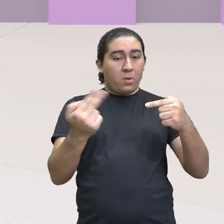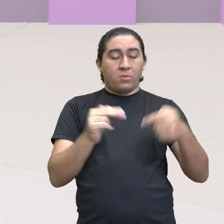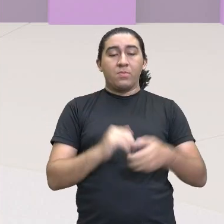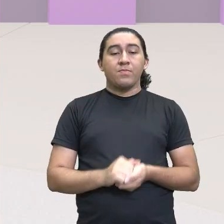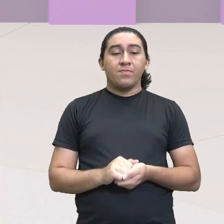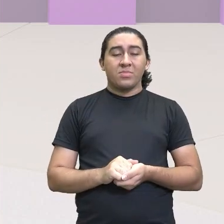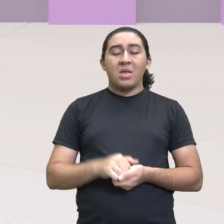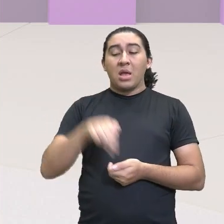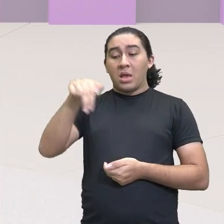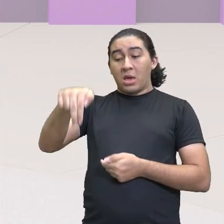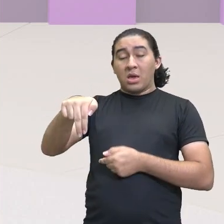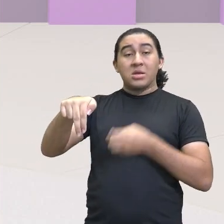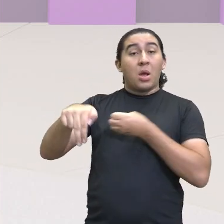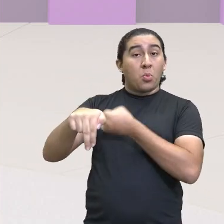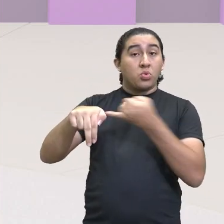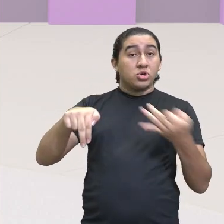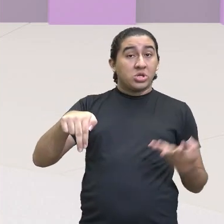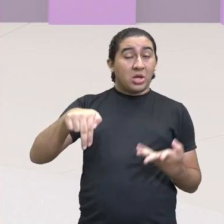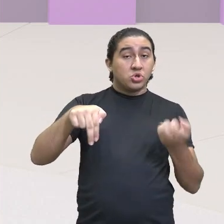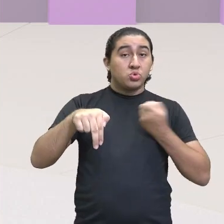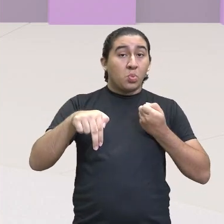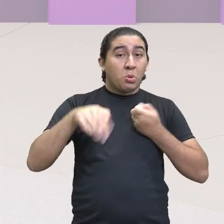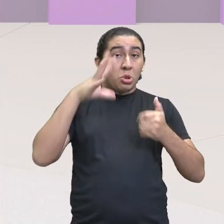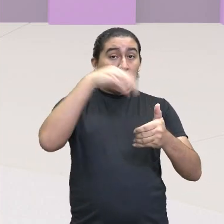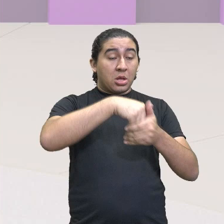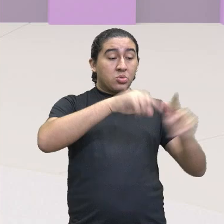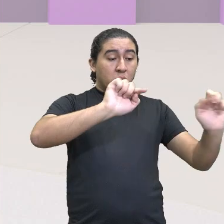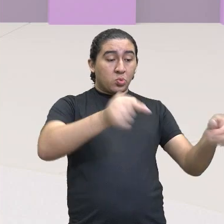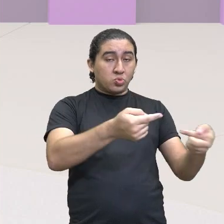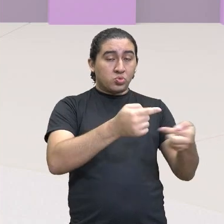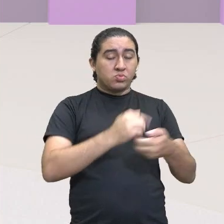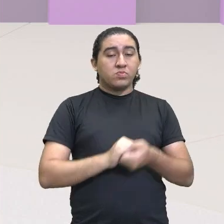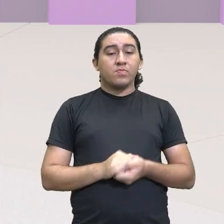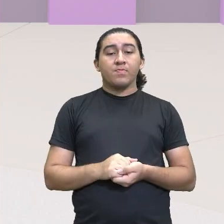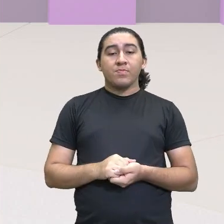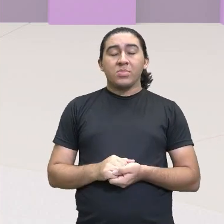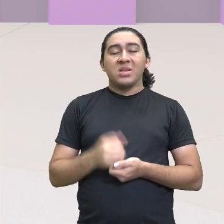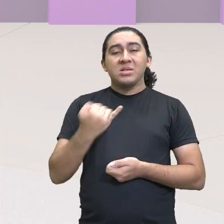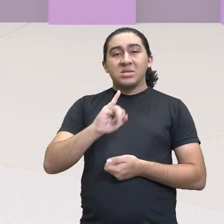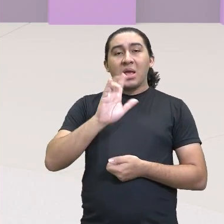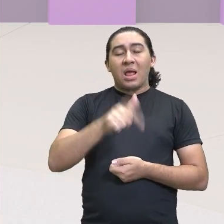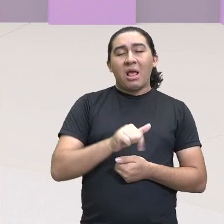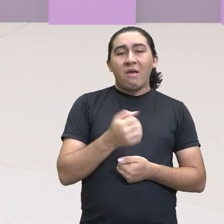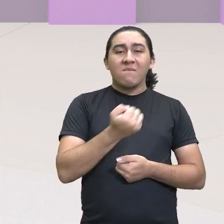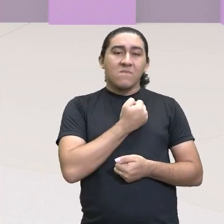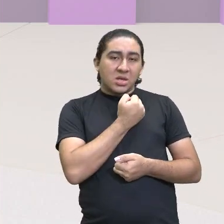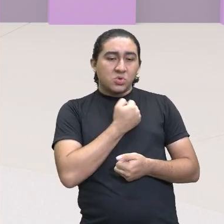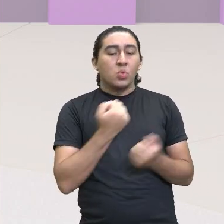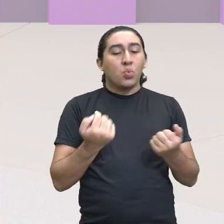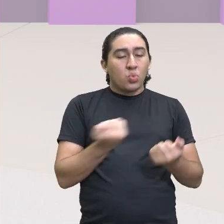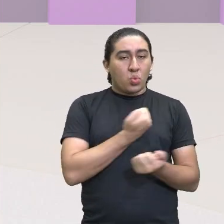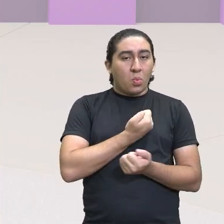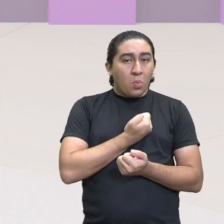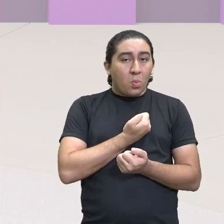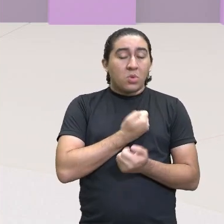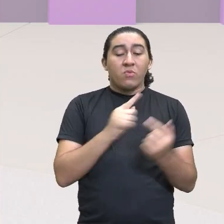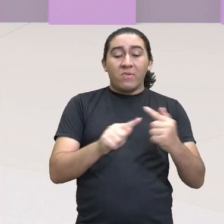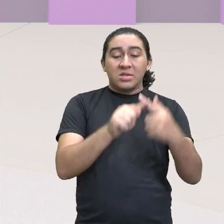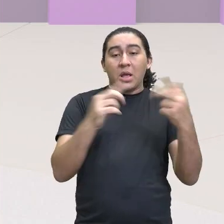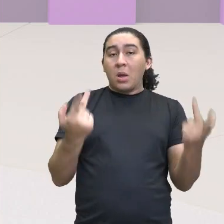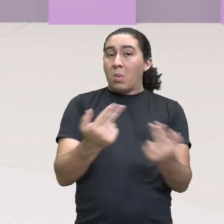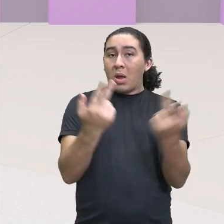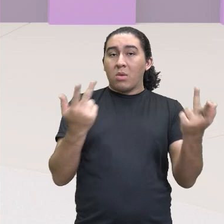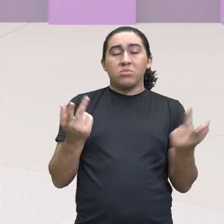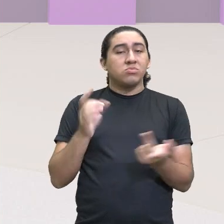termos, lembra? Então, ali em cima também, na razão, já que está sendo multiplicado pelo mesmo número, então, basta você multiplicar por